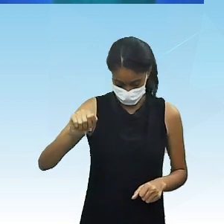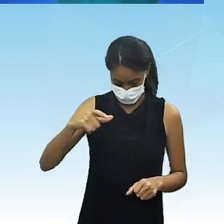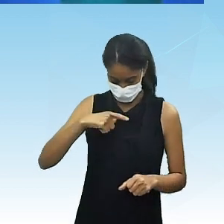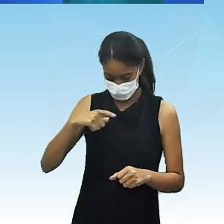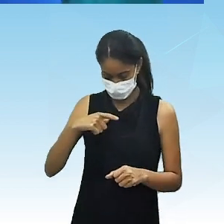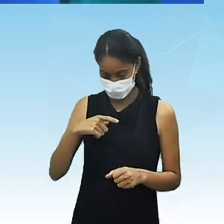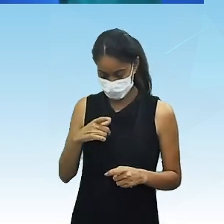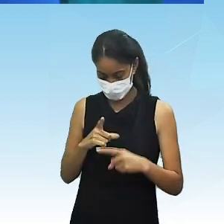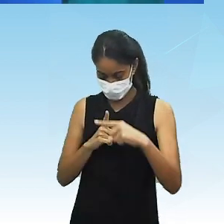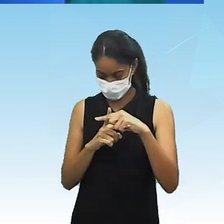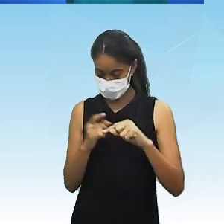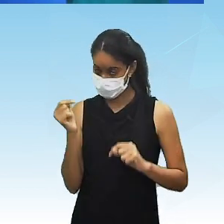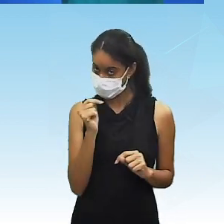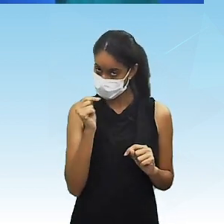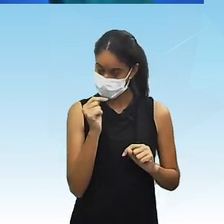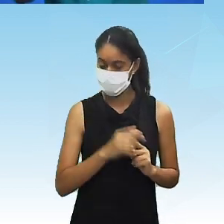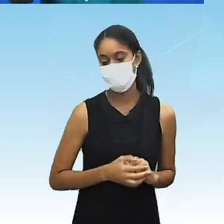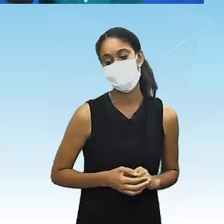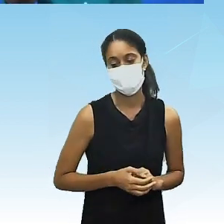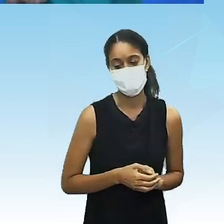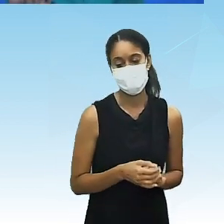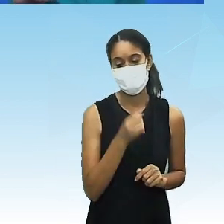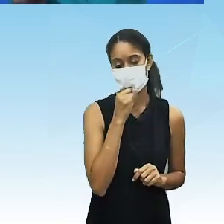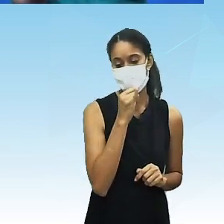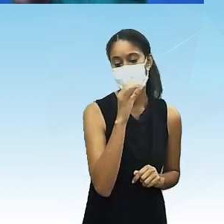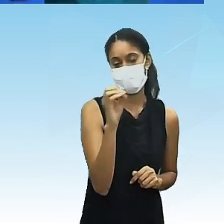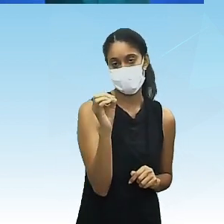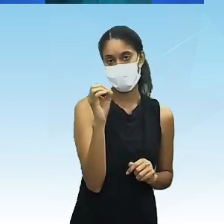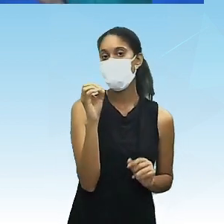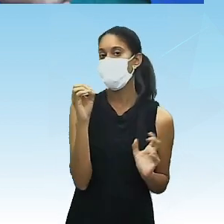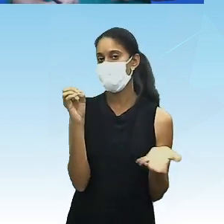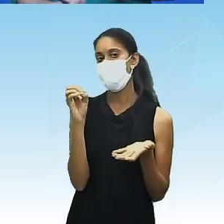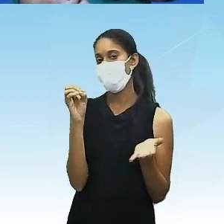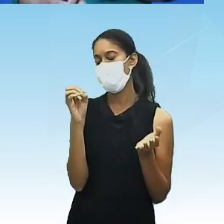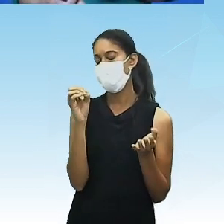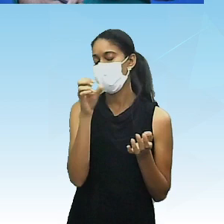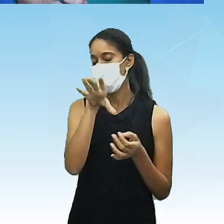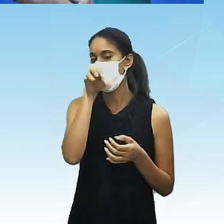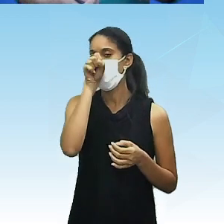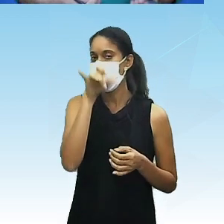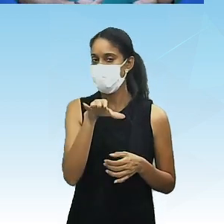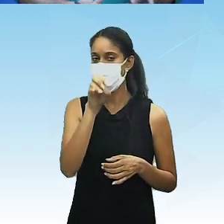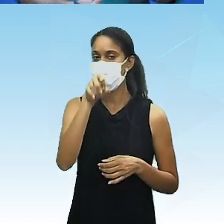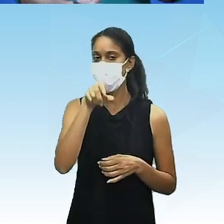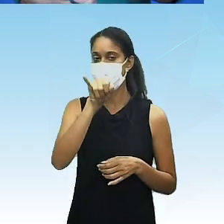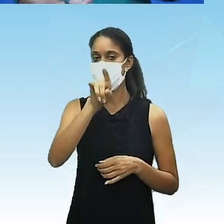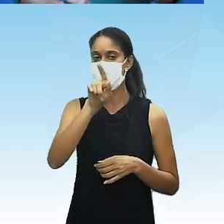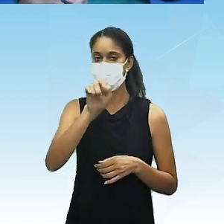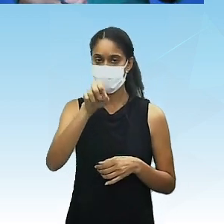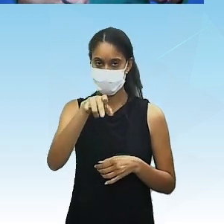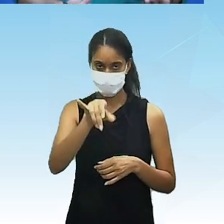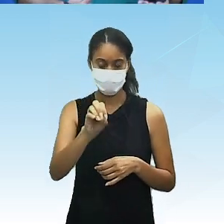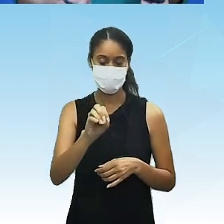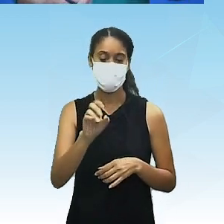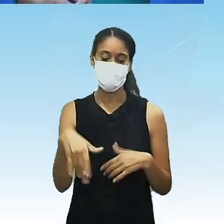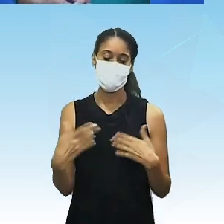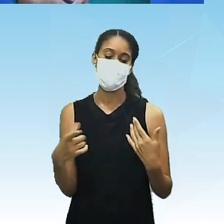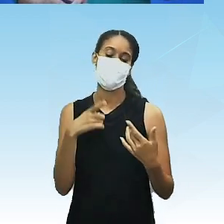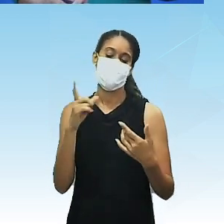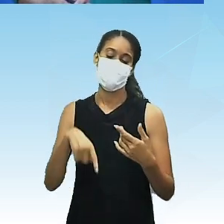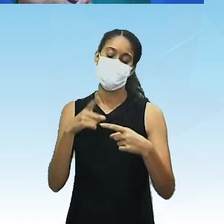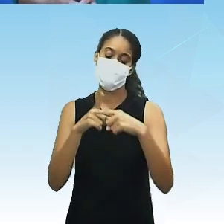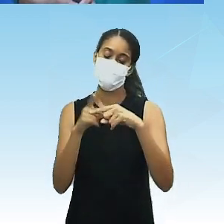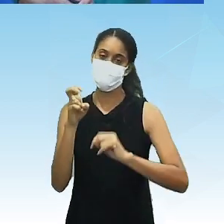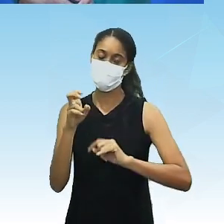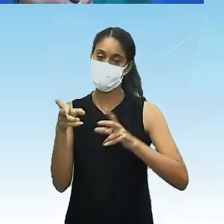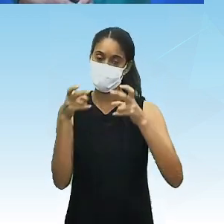um mais negativo, como o oxigênio, por exemplo, aí ele vai ser doador. E logo, então, ele assume carga mais 5.